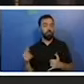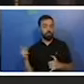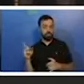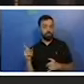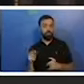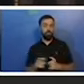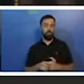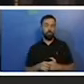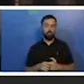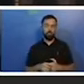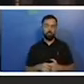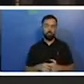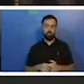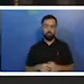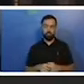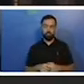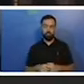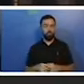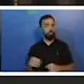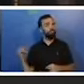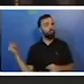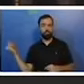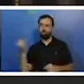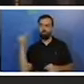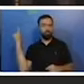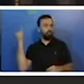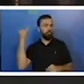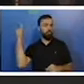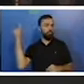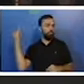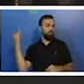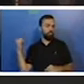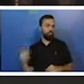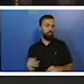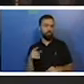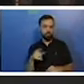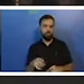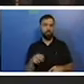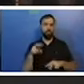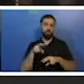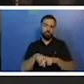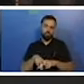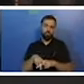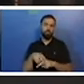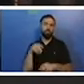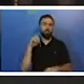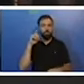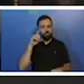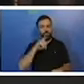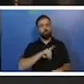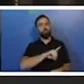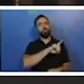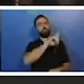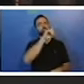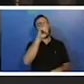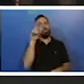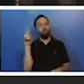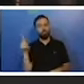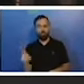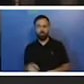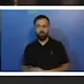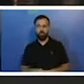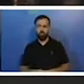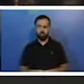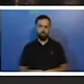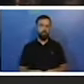estamos fazendo hoje para dentro de casa é essencial para quem fica sentado o dia todo né já que a gente não tem